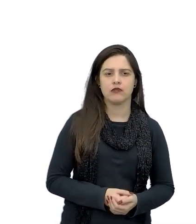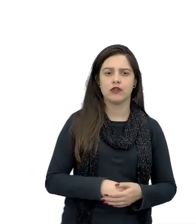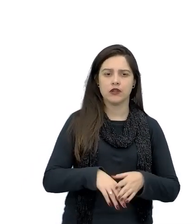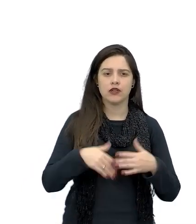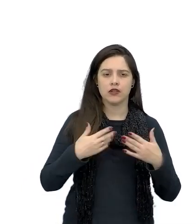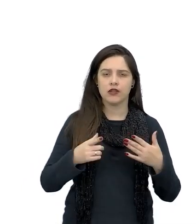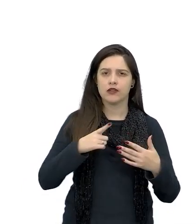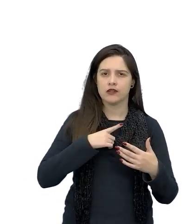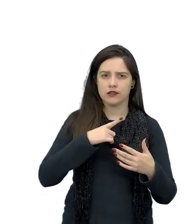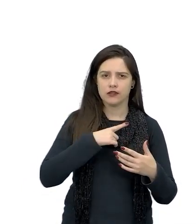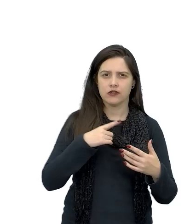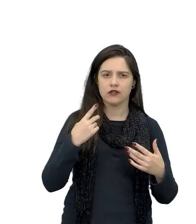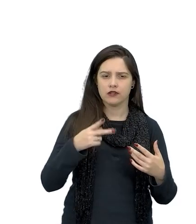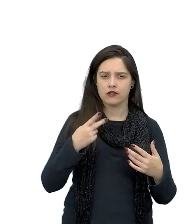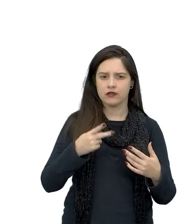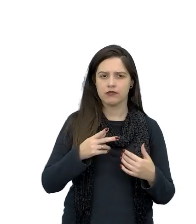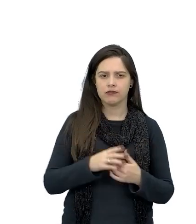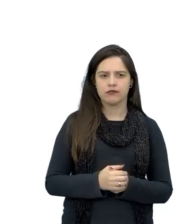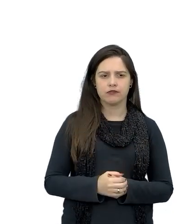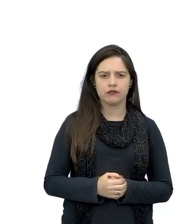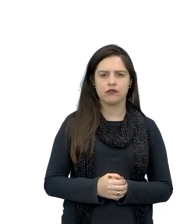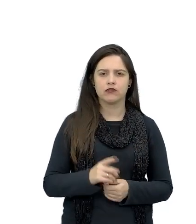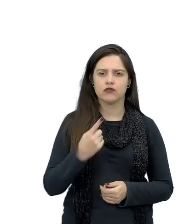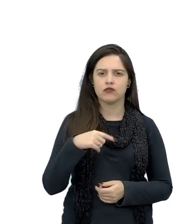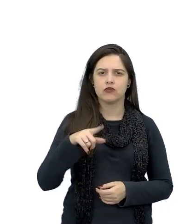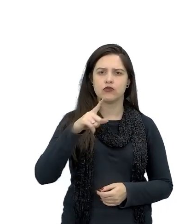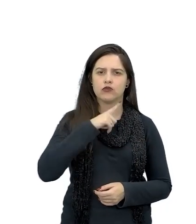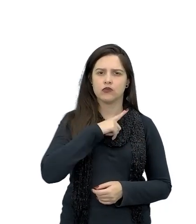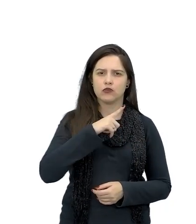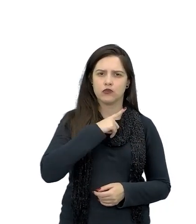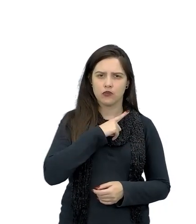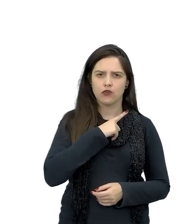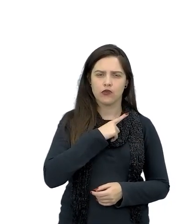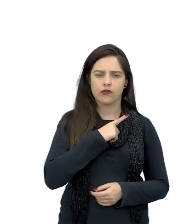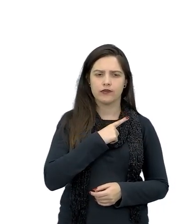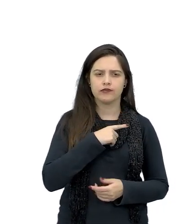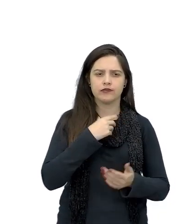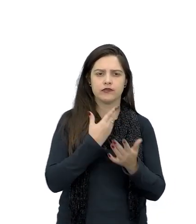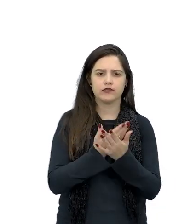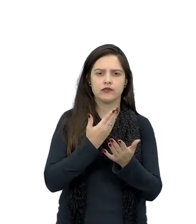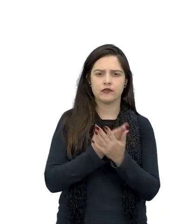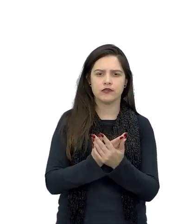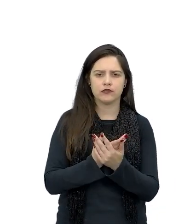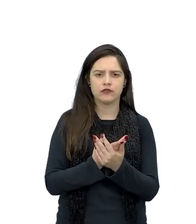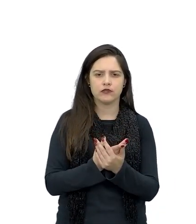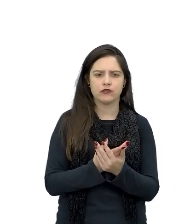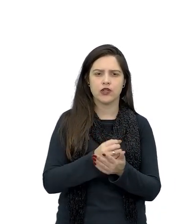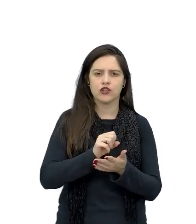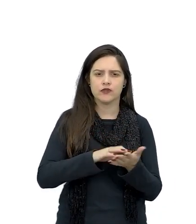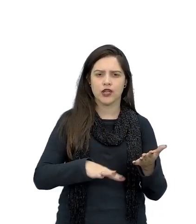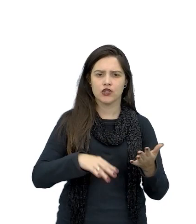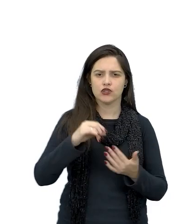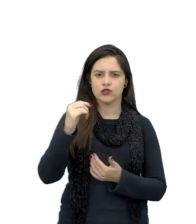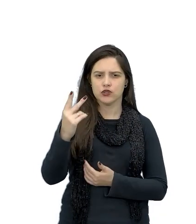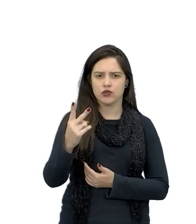Bem, aqui nós temos a aula 2, a atividade